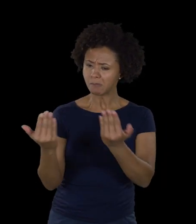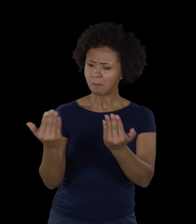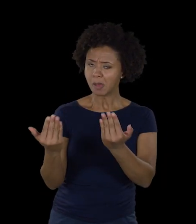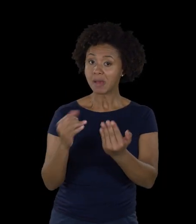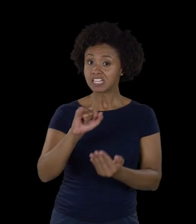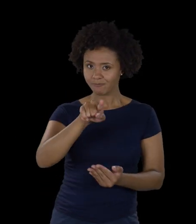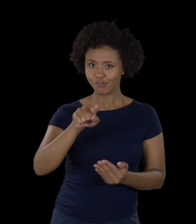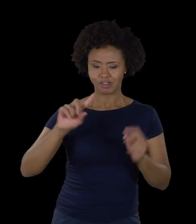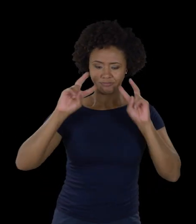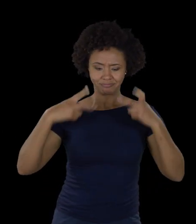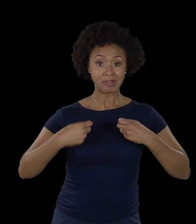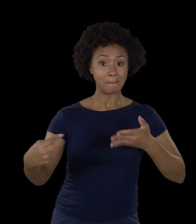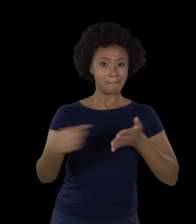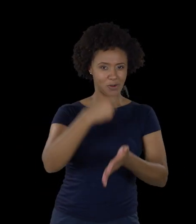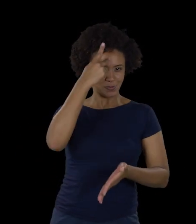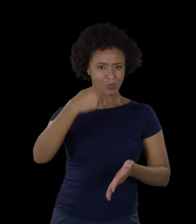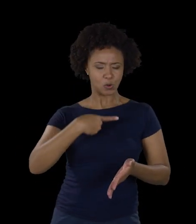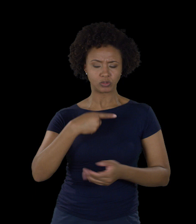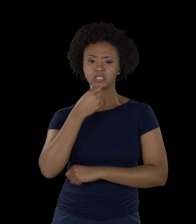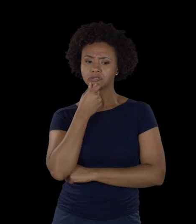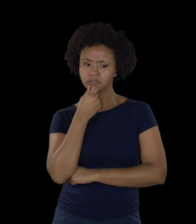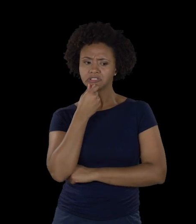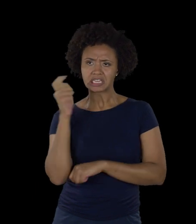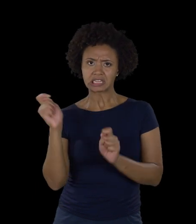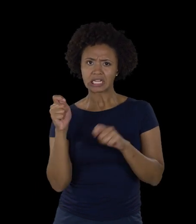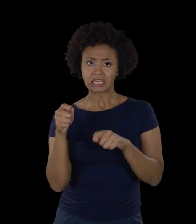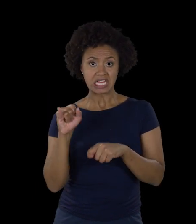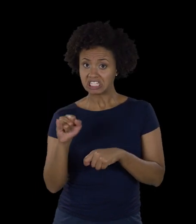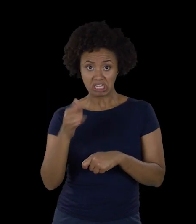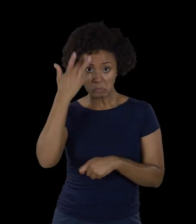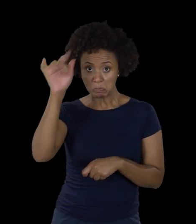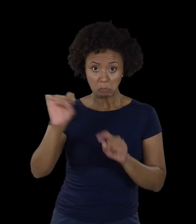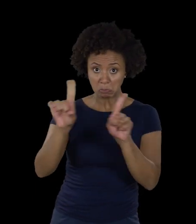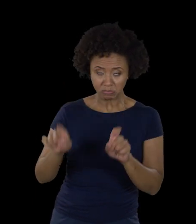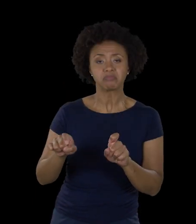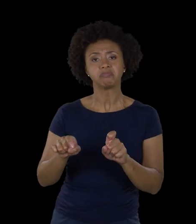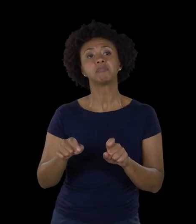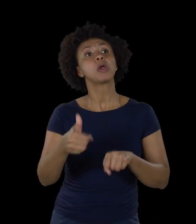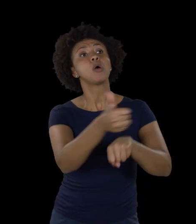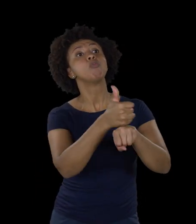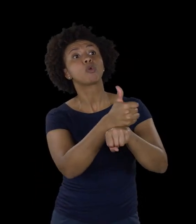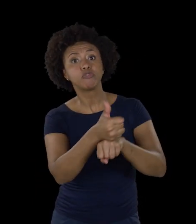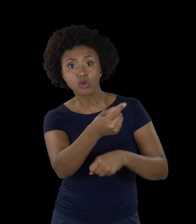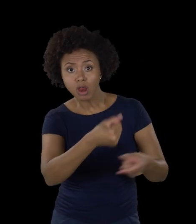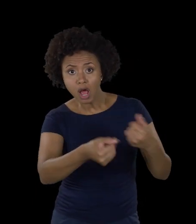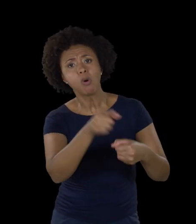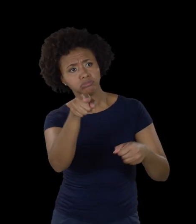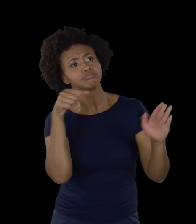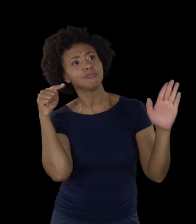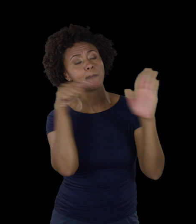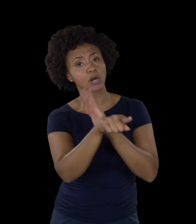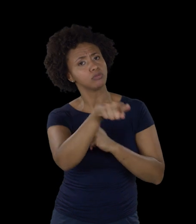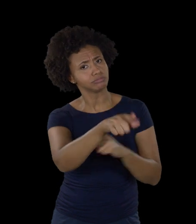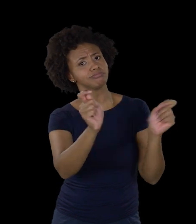não souber a resposta, peça ajuda a especialistas. Eles estão disponíveis e cada vez mais